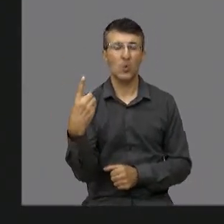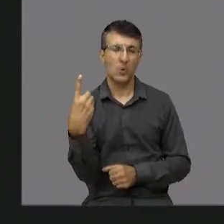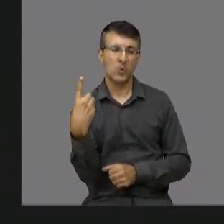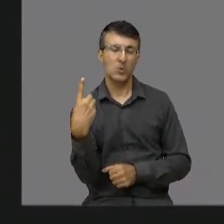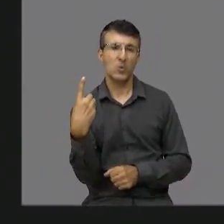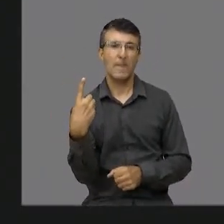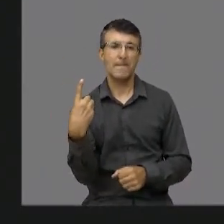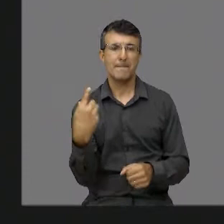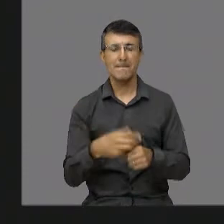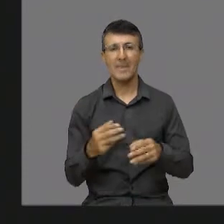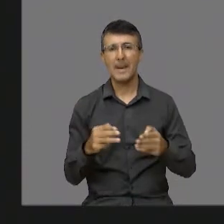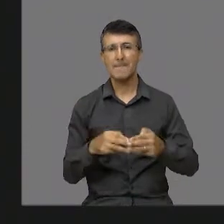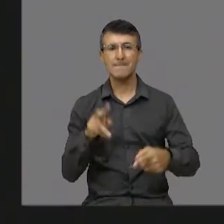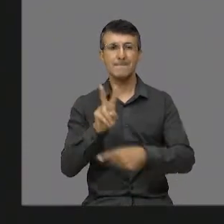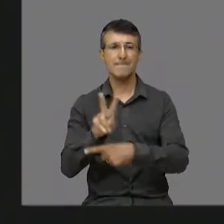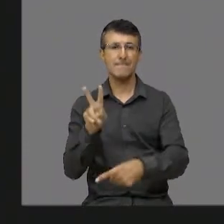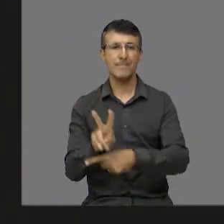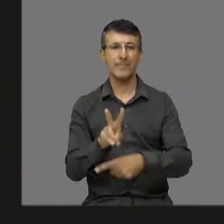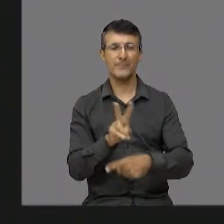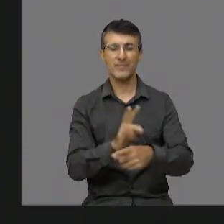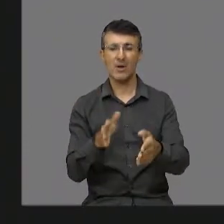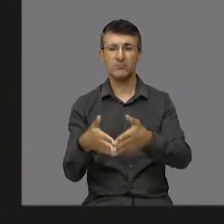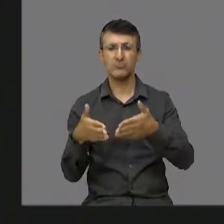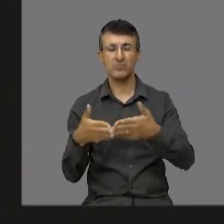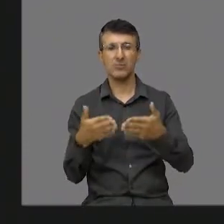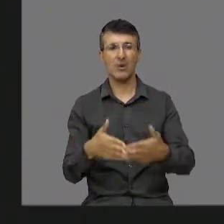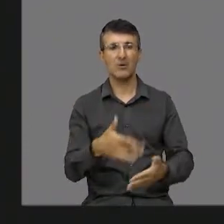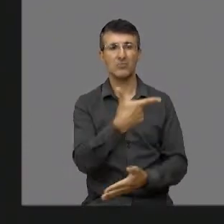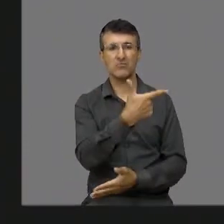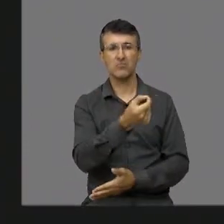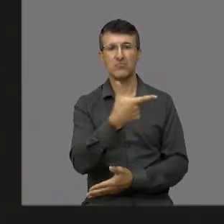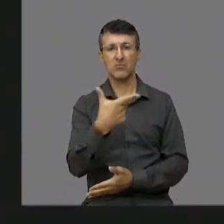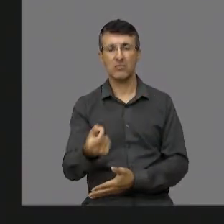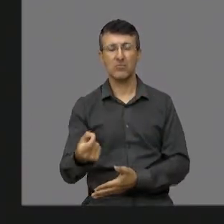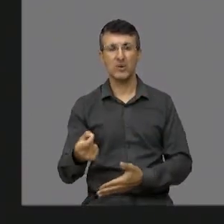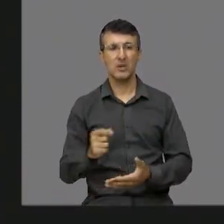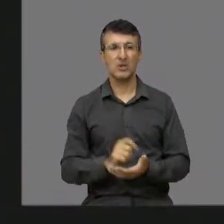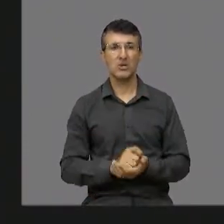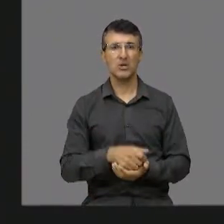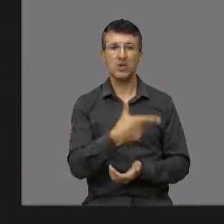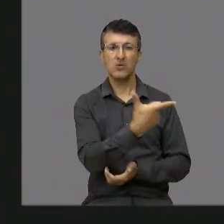foram solicitadas no ano de 2020, né, e do ano de 2021 já começou também,